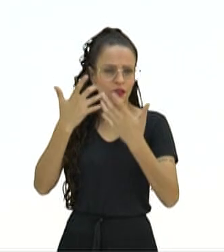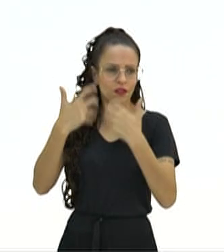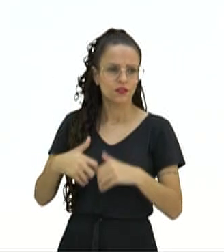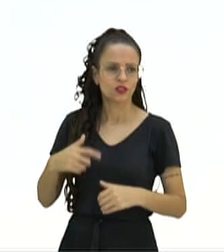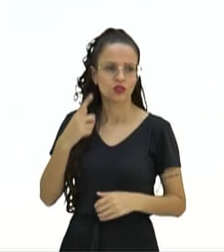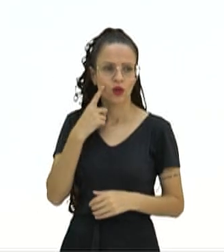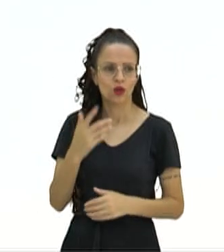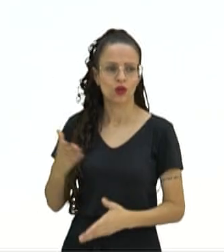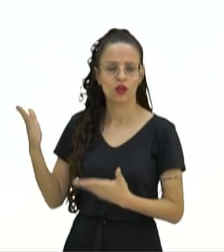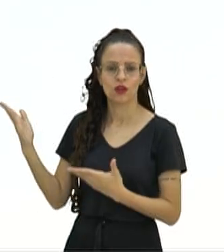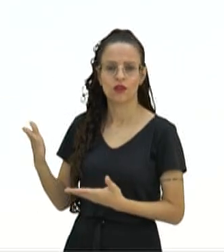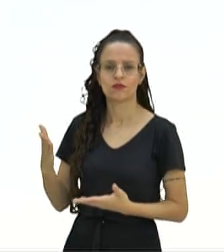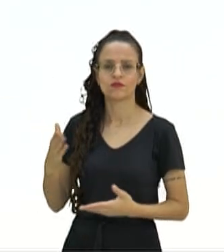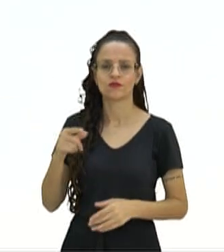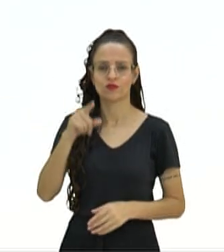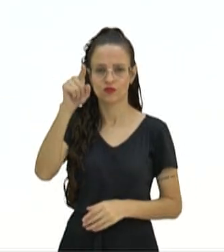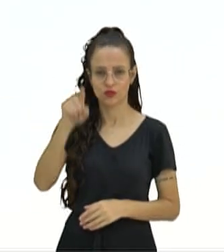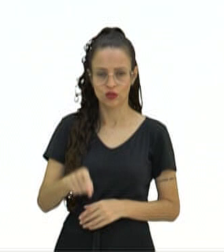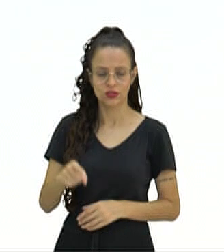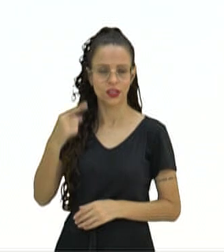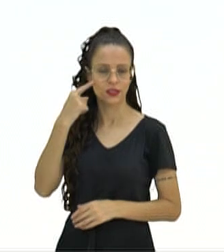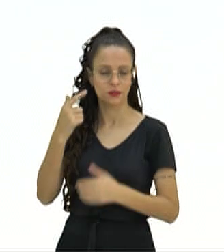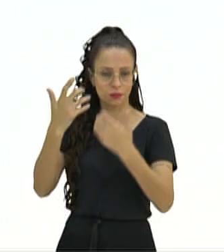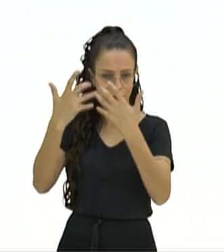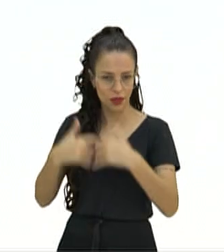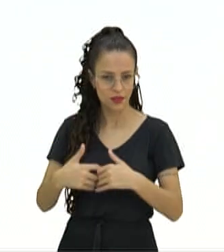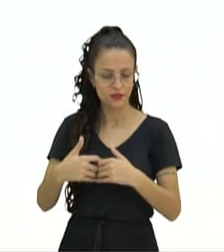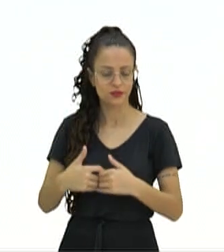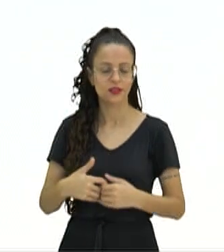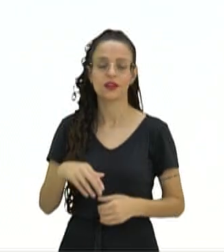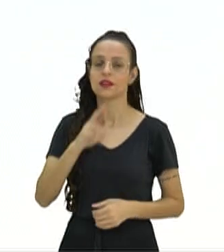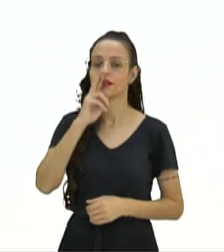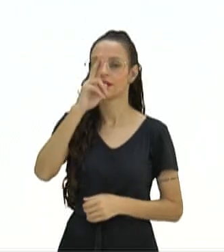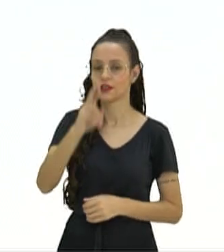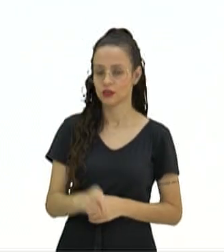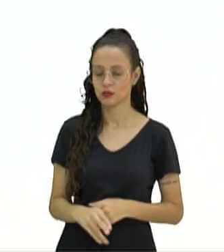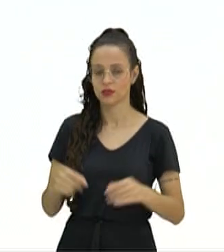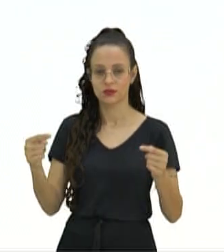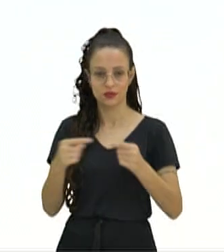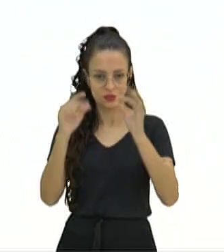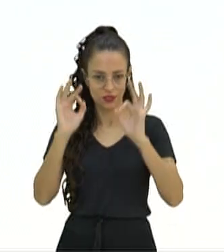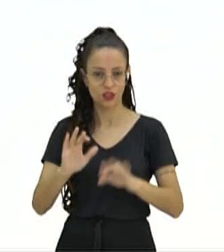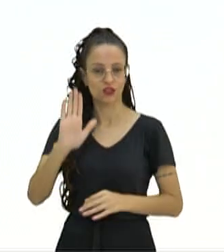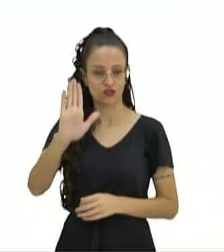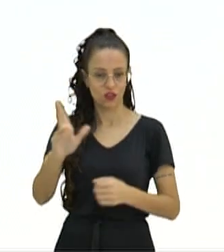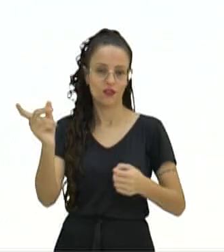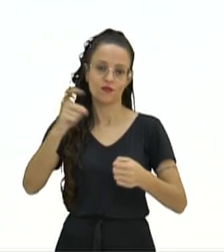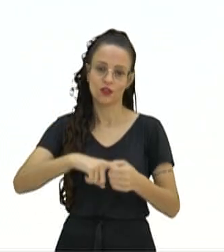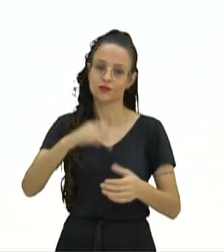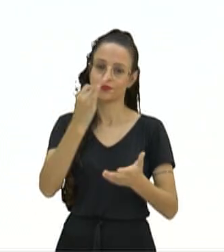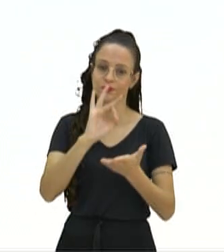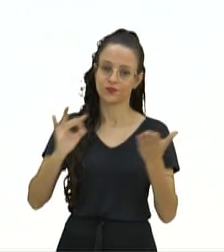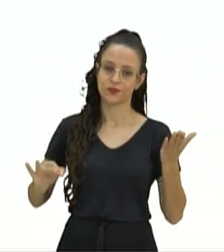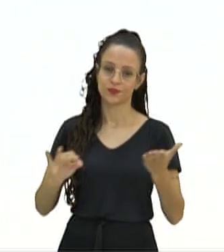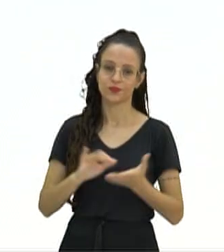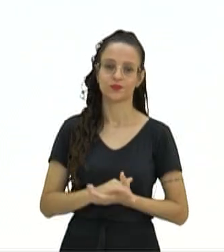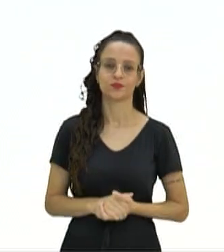vou deixar ali um minutinho as opções para vocês pensarem e responderem adequadamente e a gente já volta para corrigir.